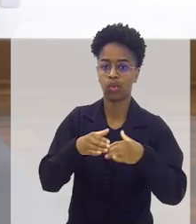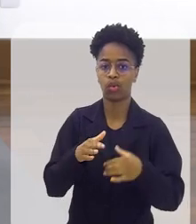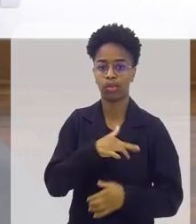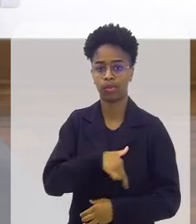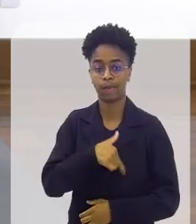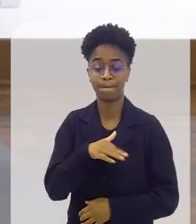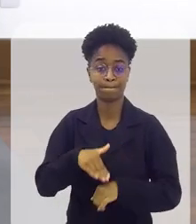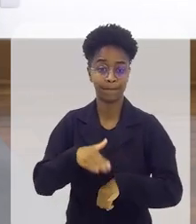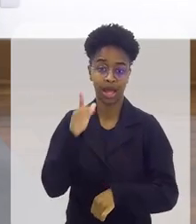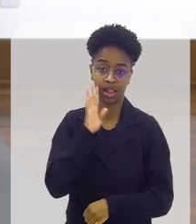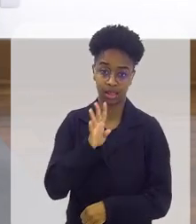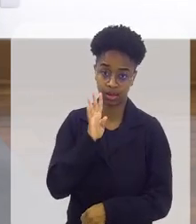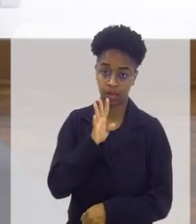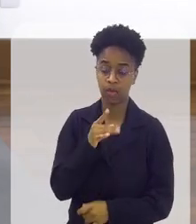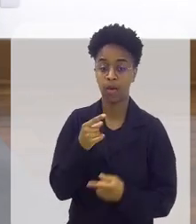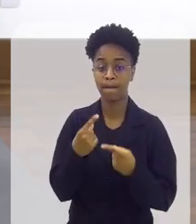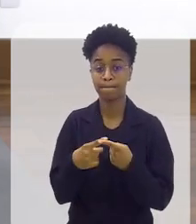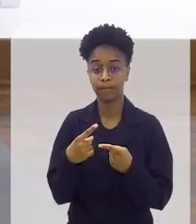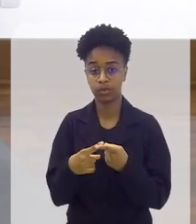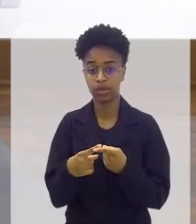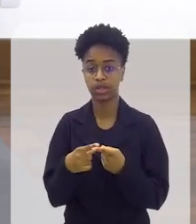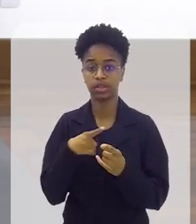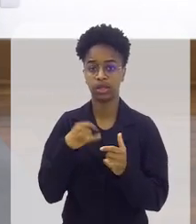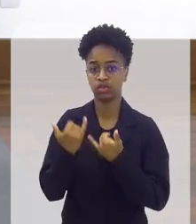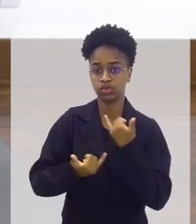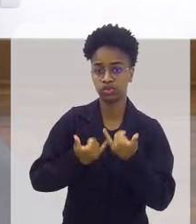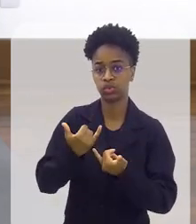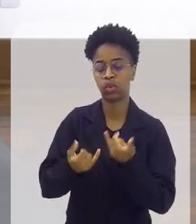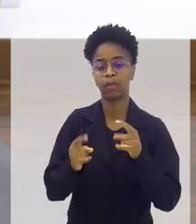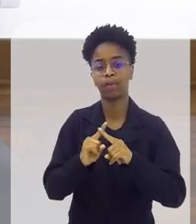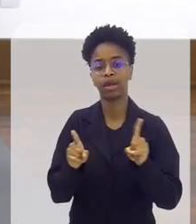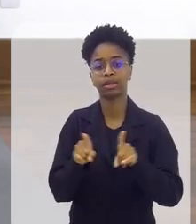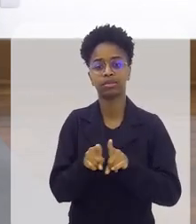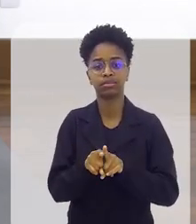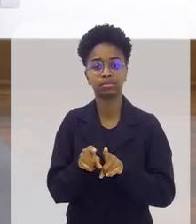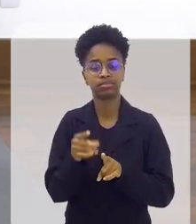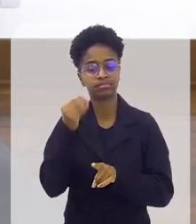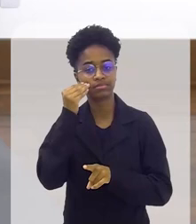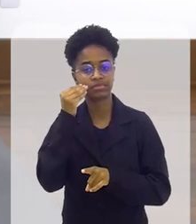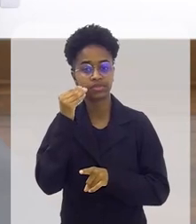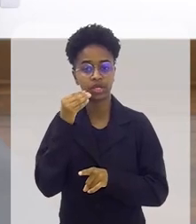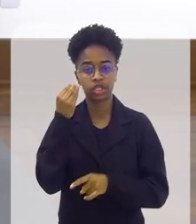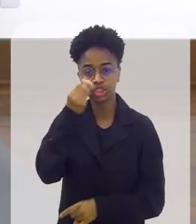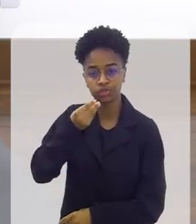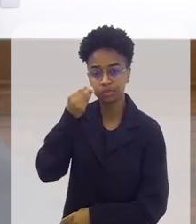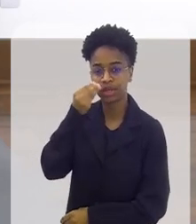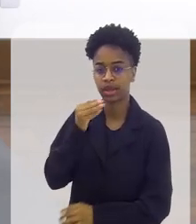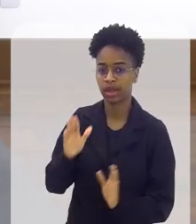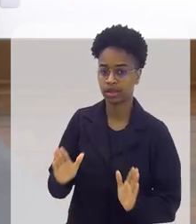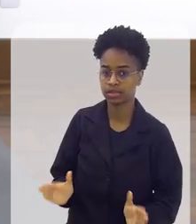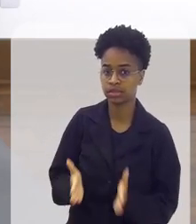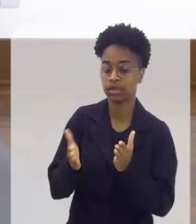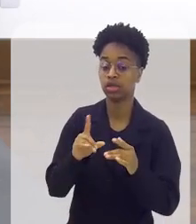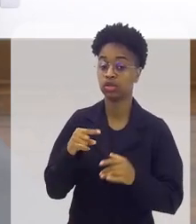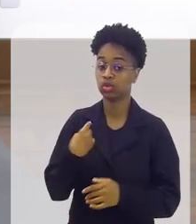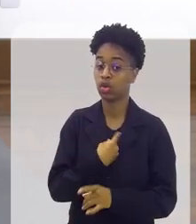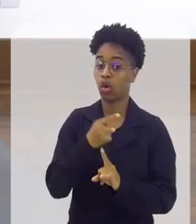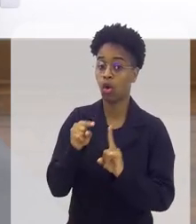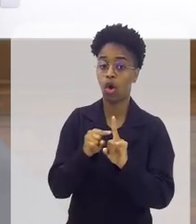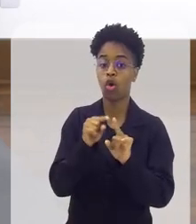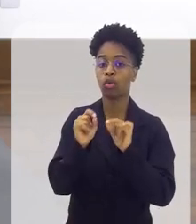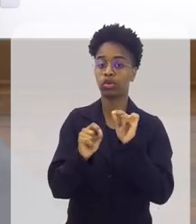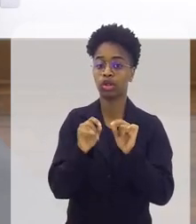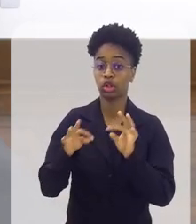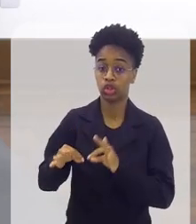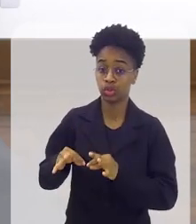alguma entidade religiosa, acho que vai ser mais legal, porque para além do jogo, a gente está querendo trazer uma experiência. Então, nosso objetivo